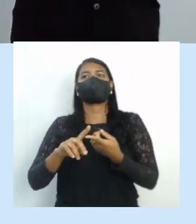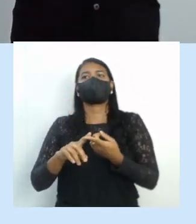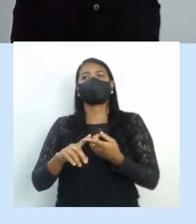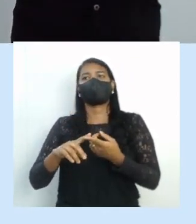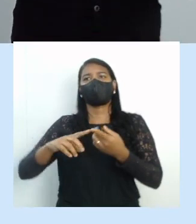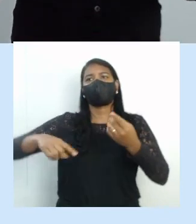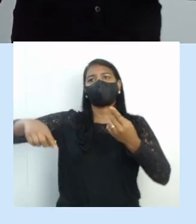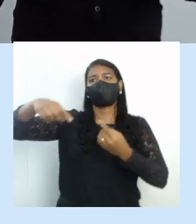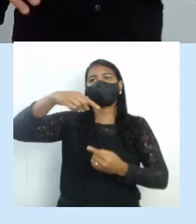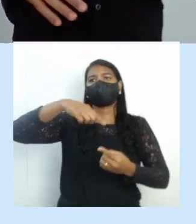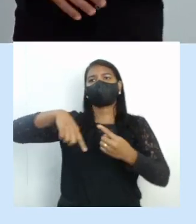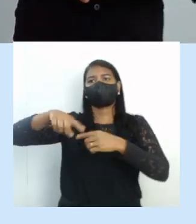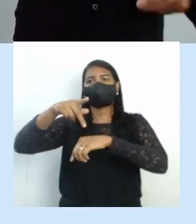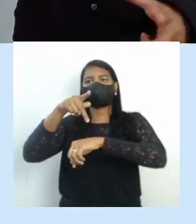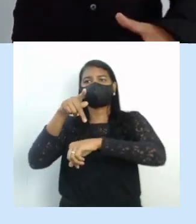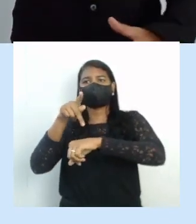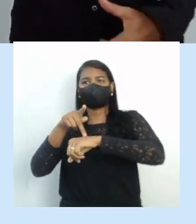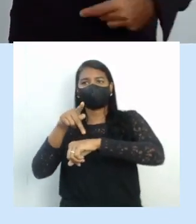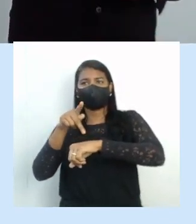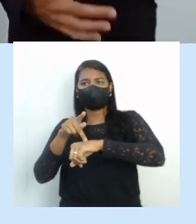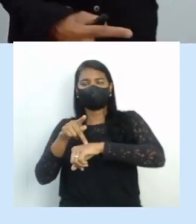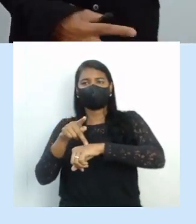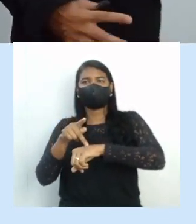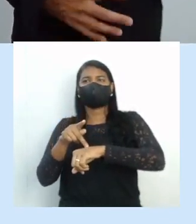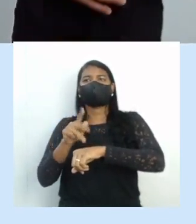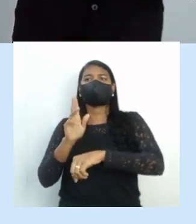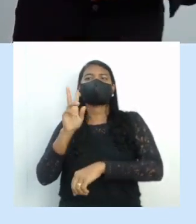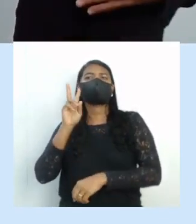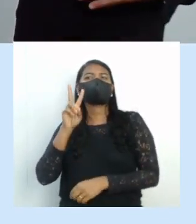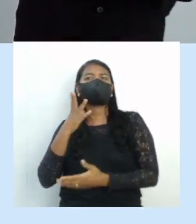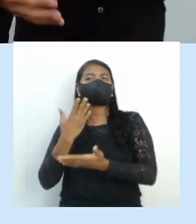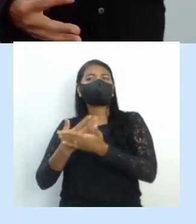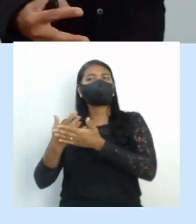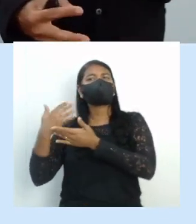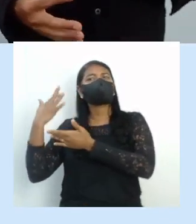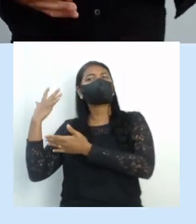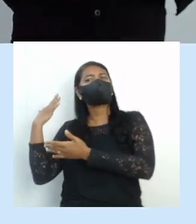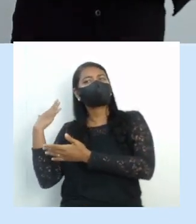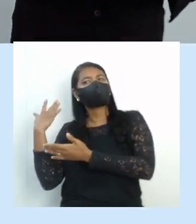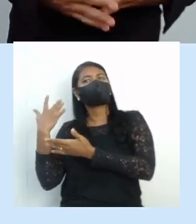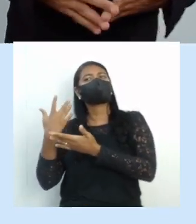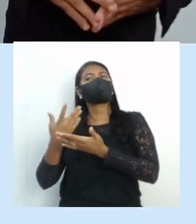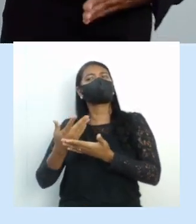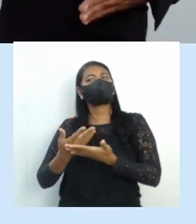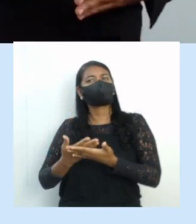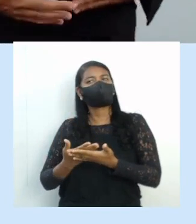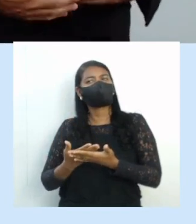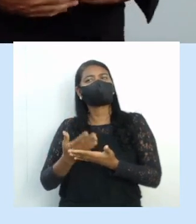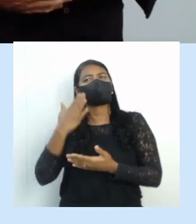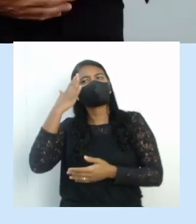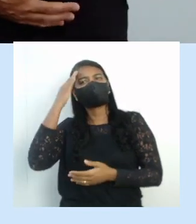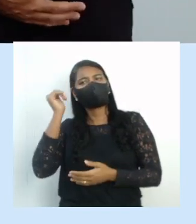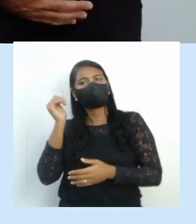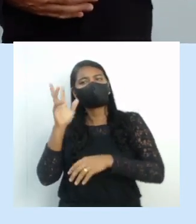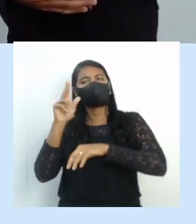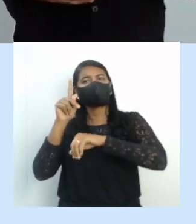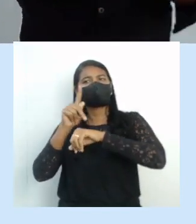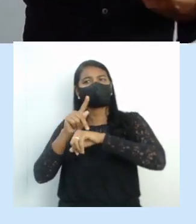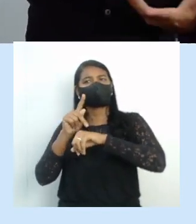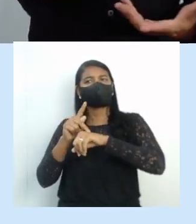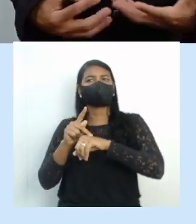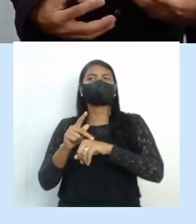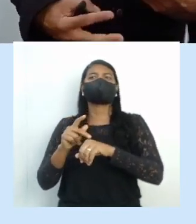para vocês, né? Que a gente já tinha visto isso na aula passada, que a gente sabe que as rochas, para que elas